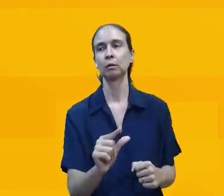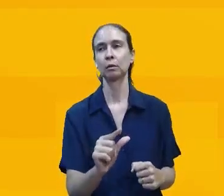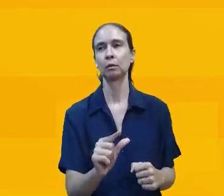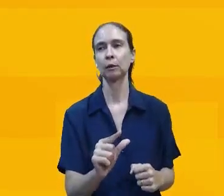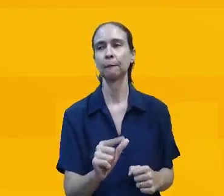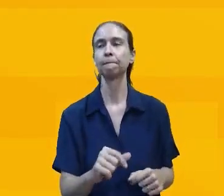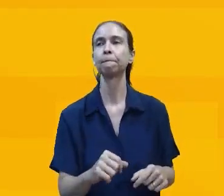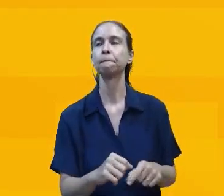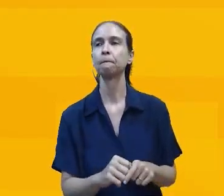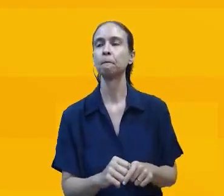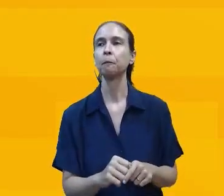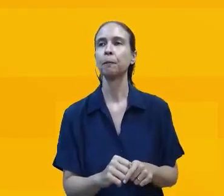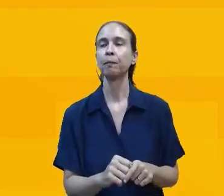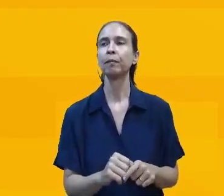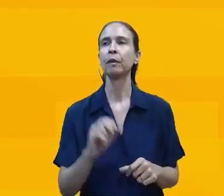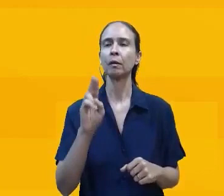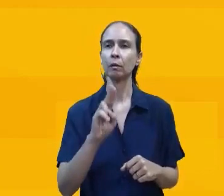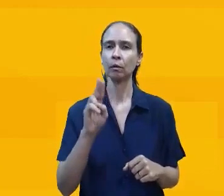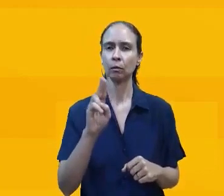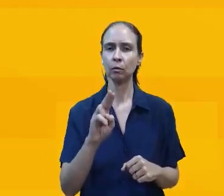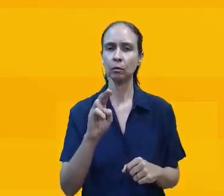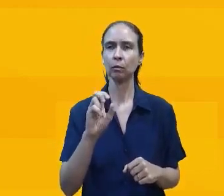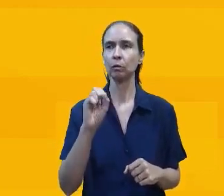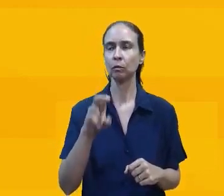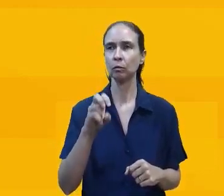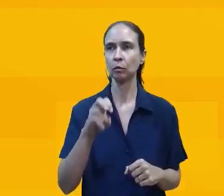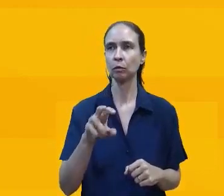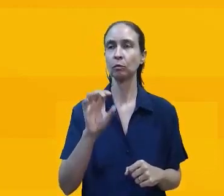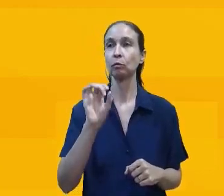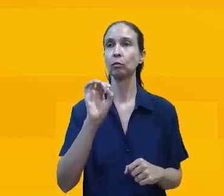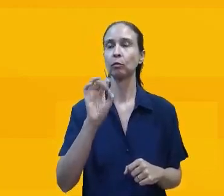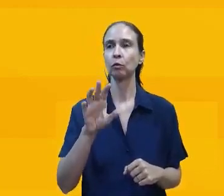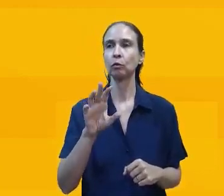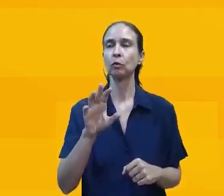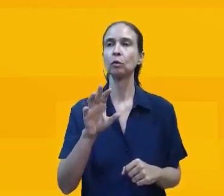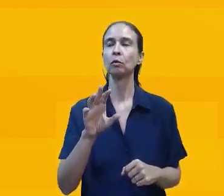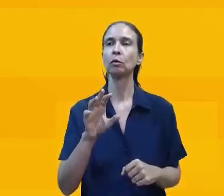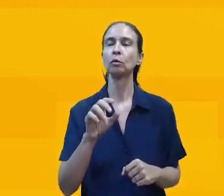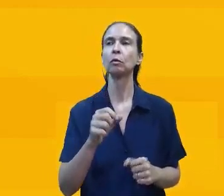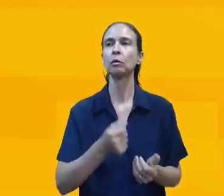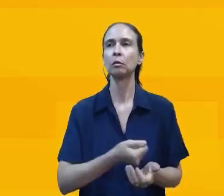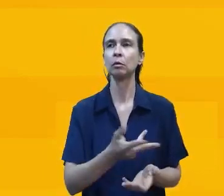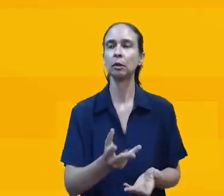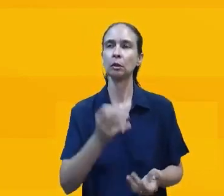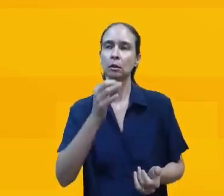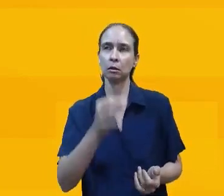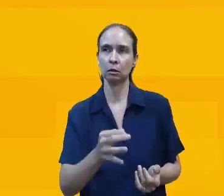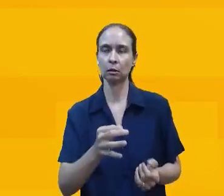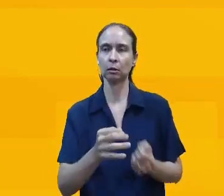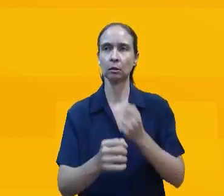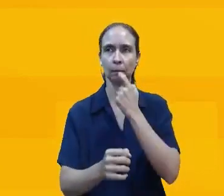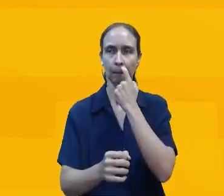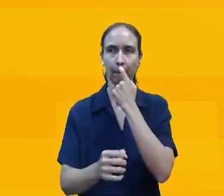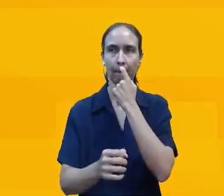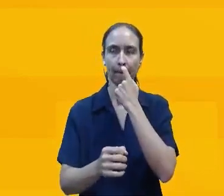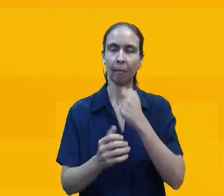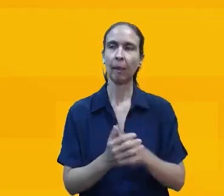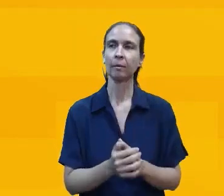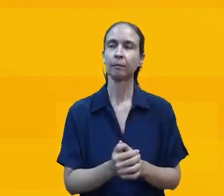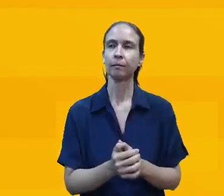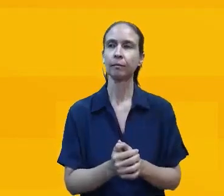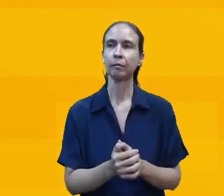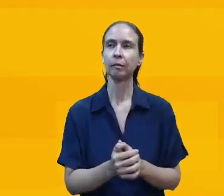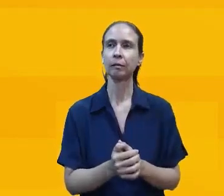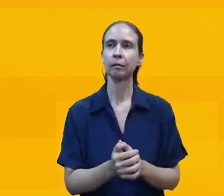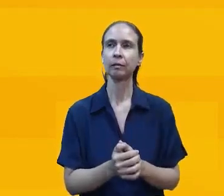no momento necessário, na quantidade necessária. Então, foi um ponto bastante importante. Eu gostaria